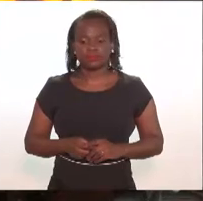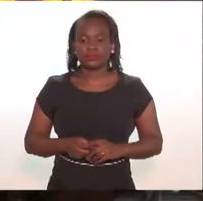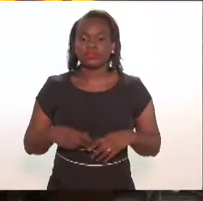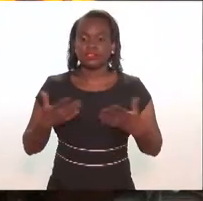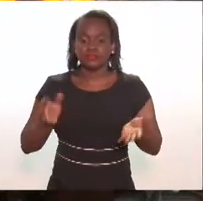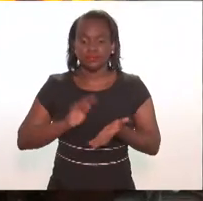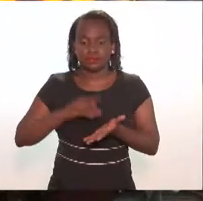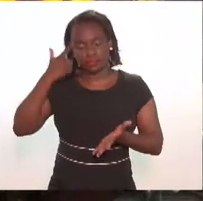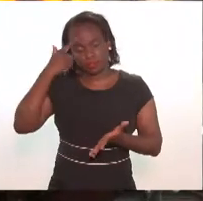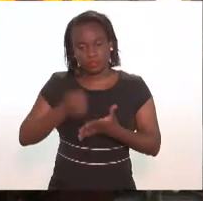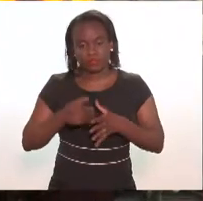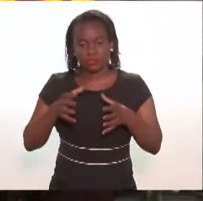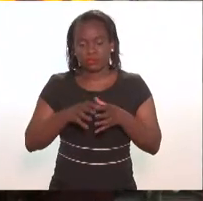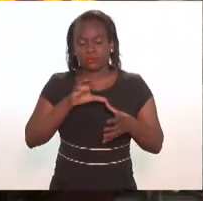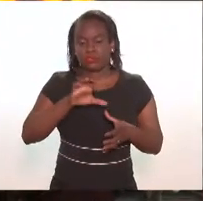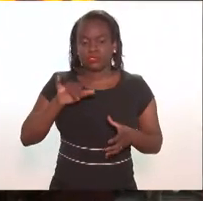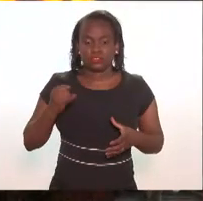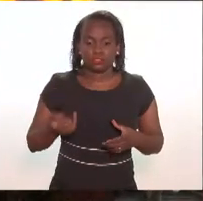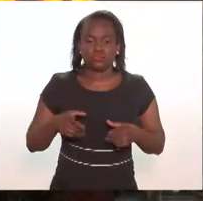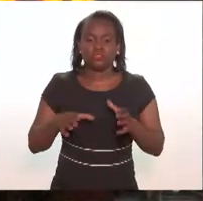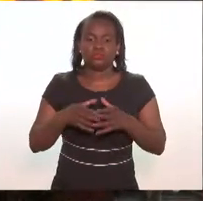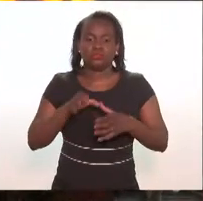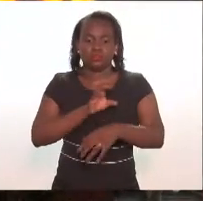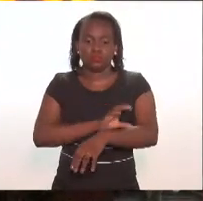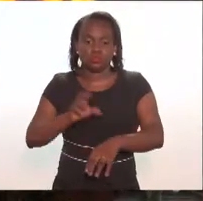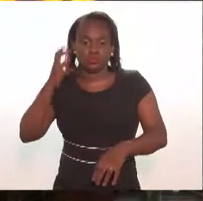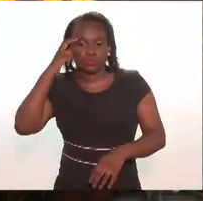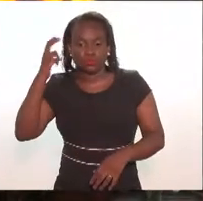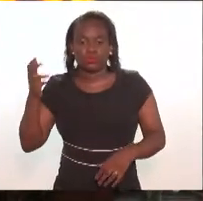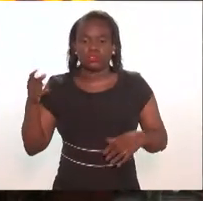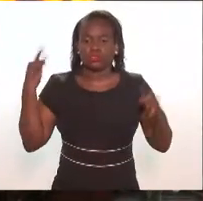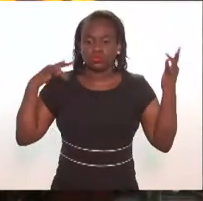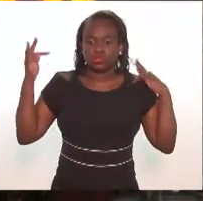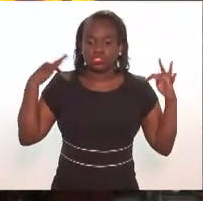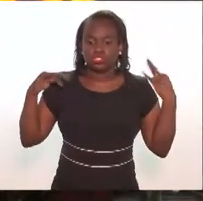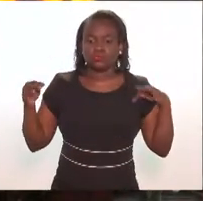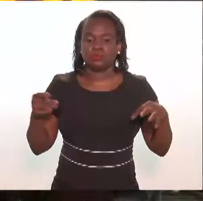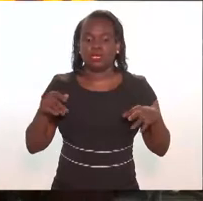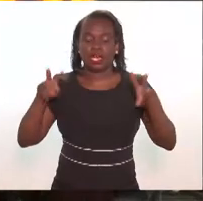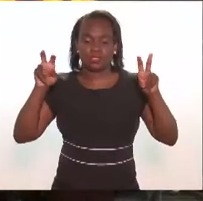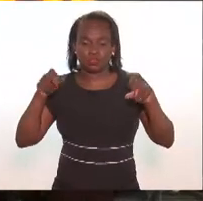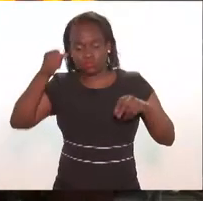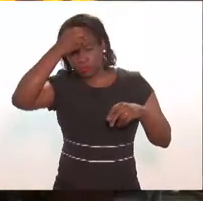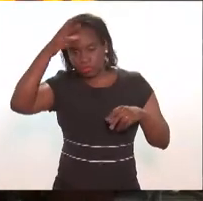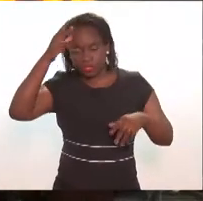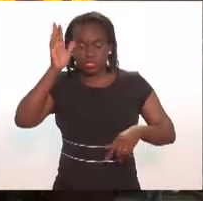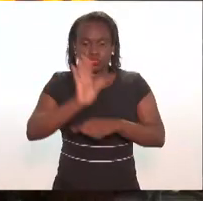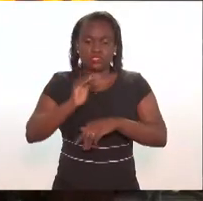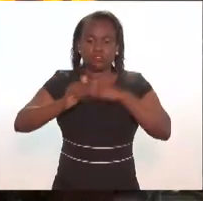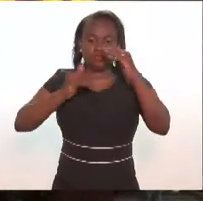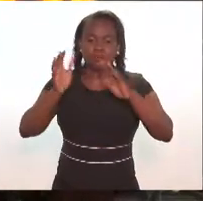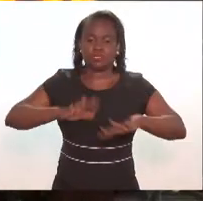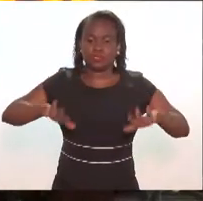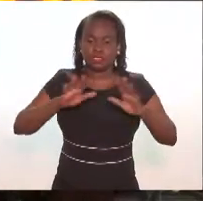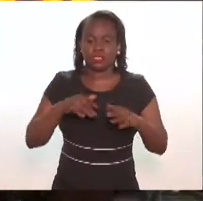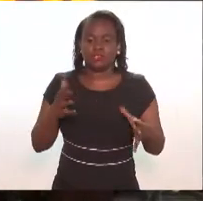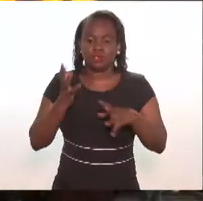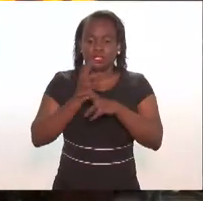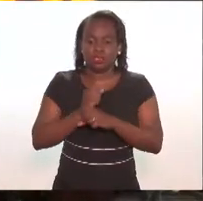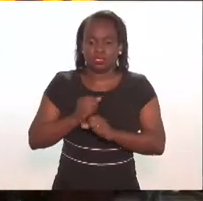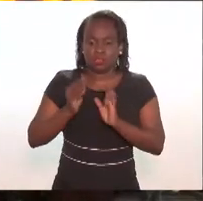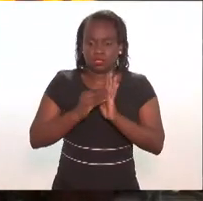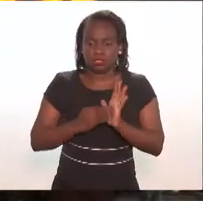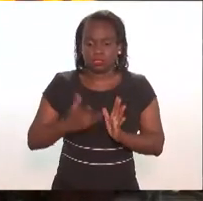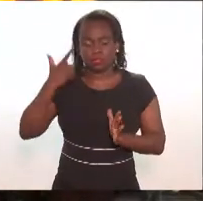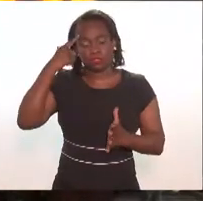Pendendo de pareceres das comissões de Constituição, Justiça, de Cultura, de Turismo, de Assuntos Municipais, de Desenvolvimento Regional e de Orçamento. Para